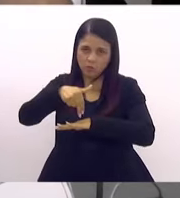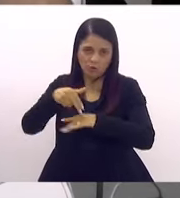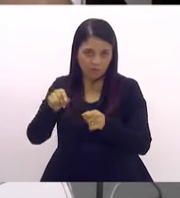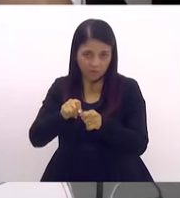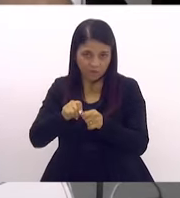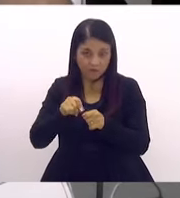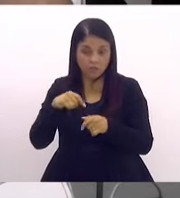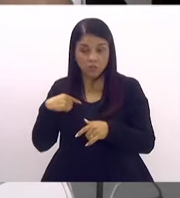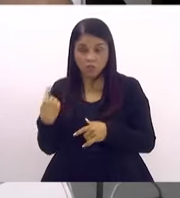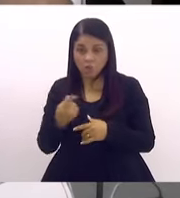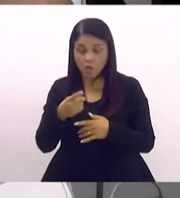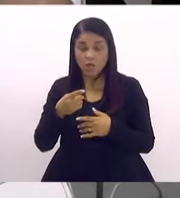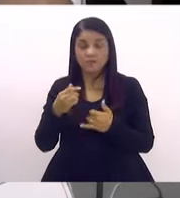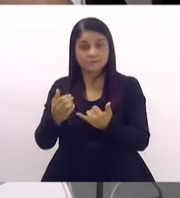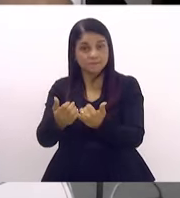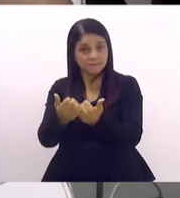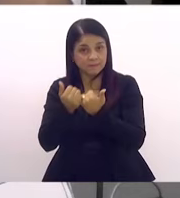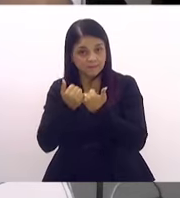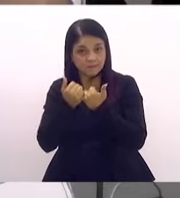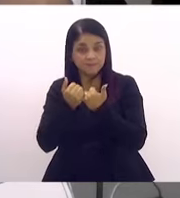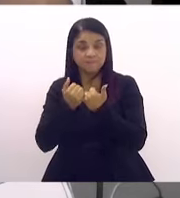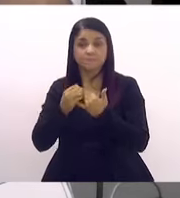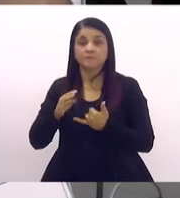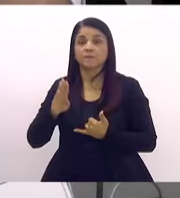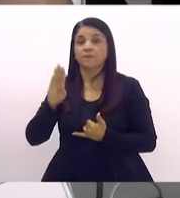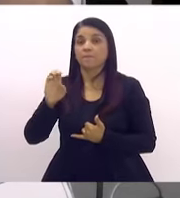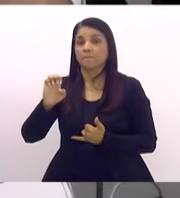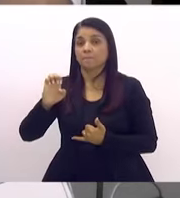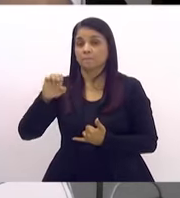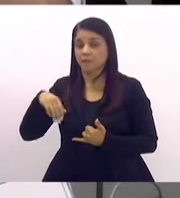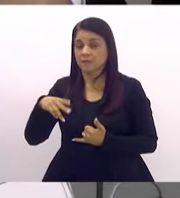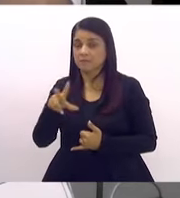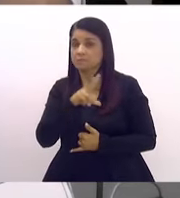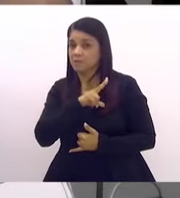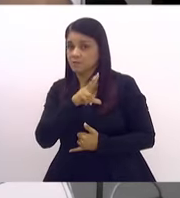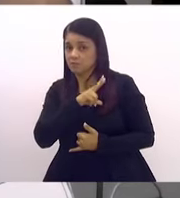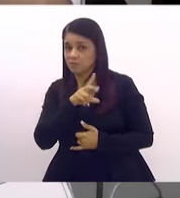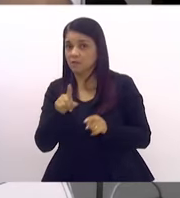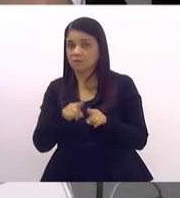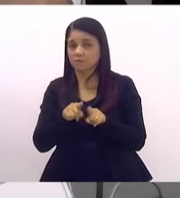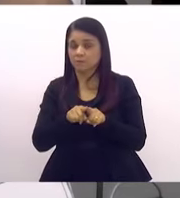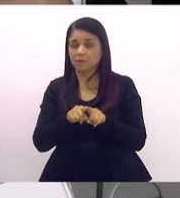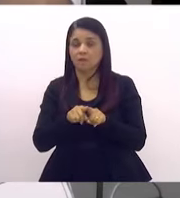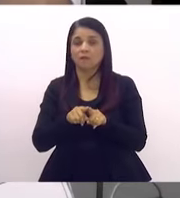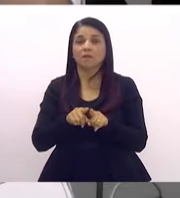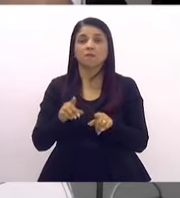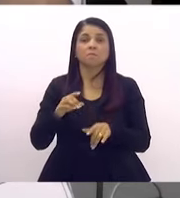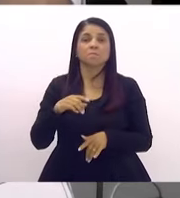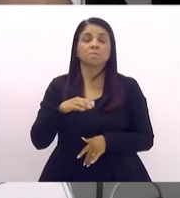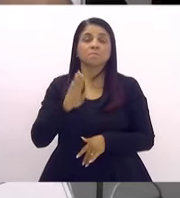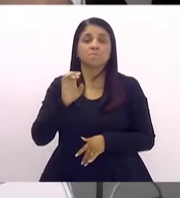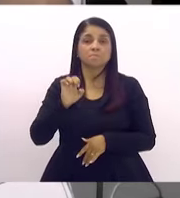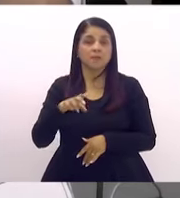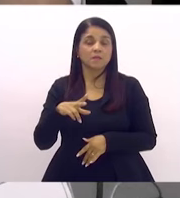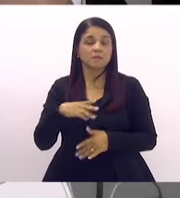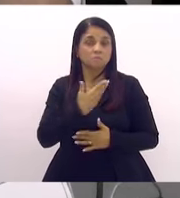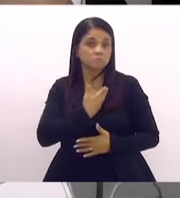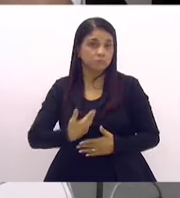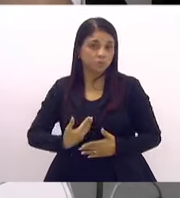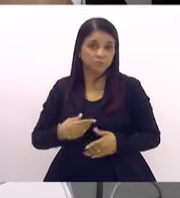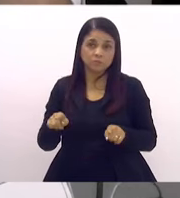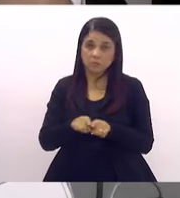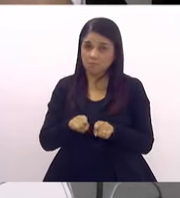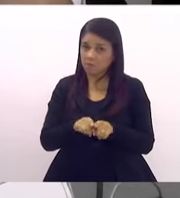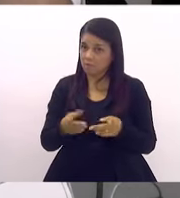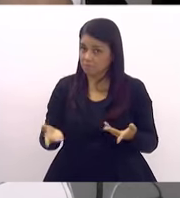de tombar bens particulares, quanto mais bens públicos. Então, eu acho